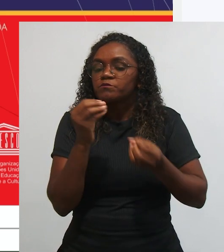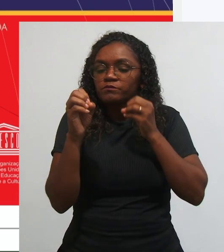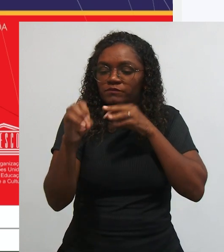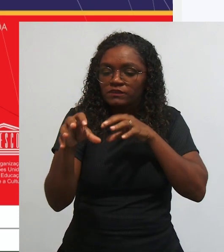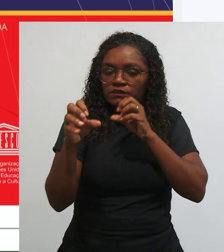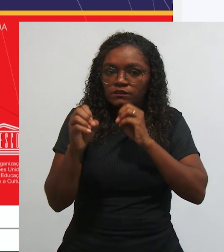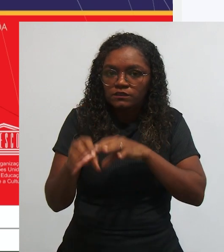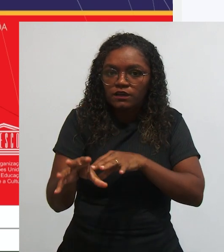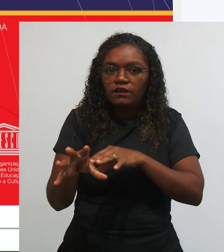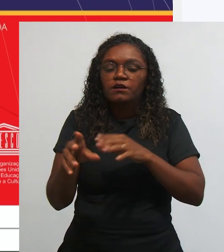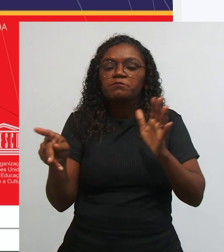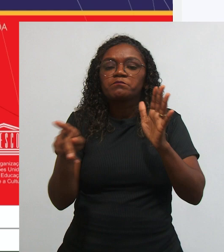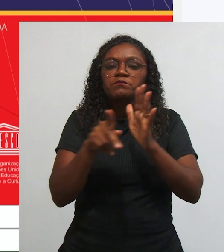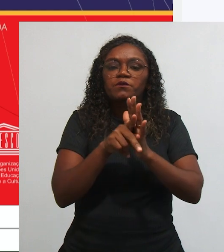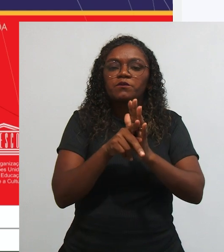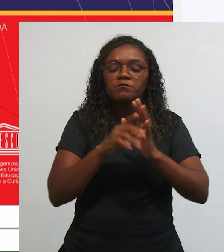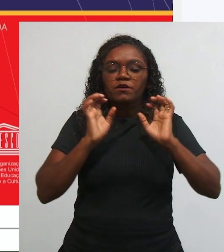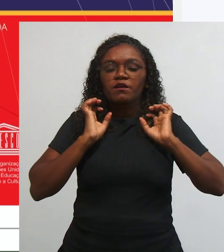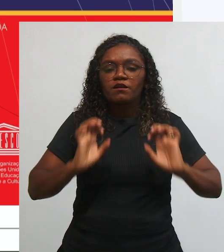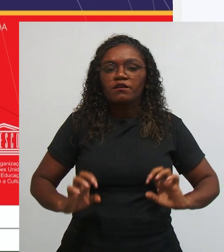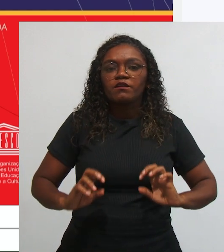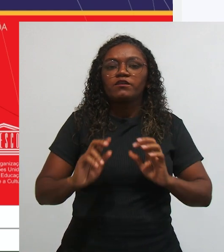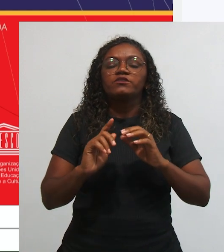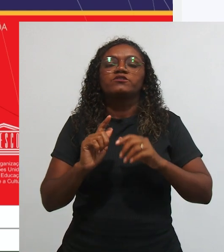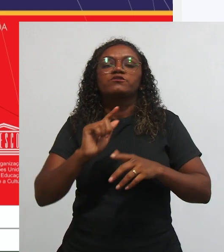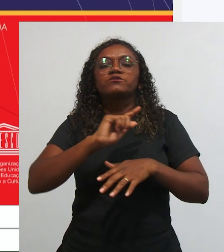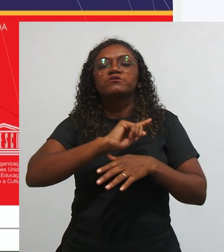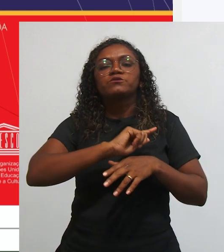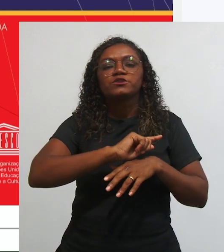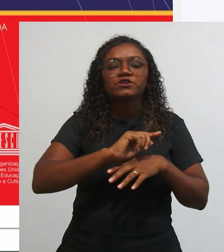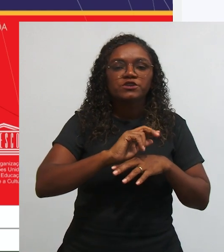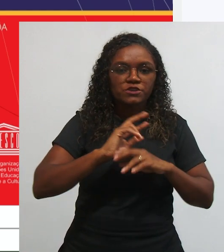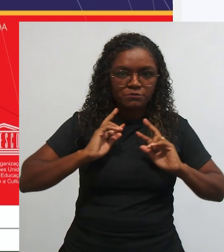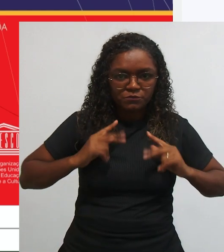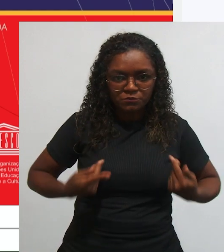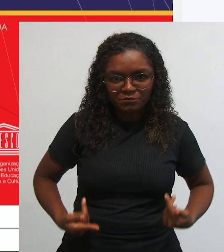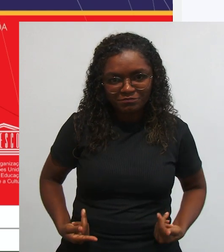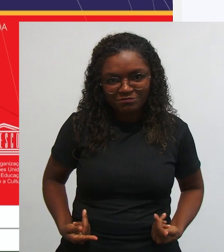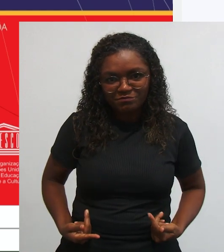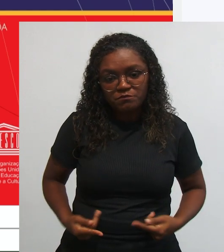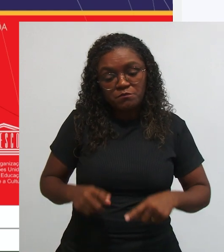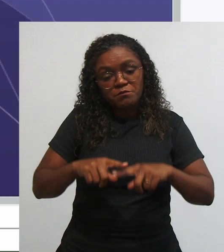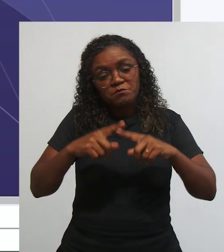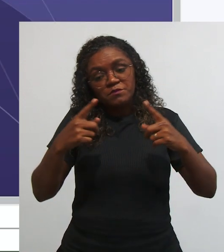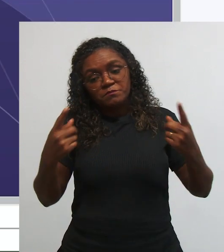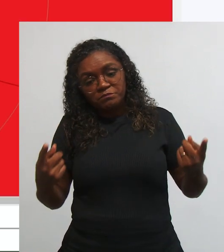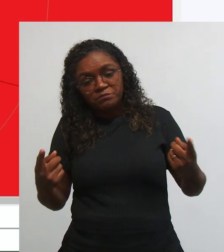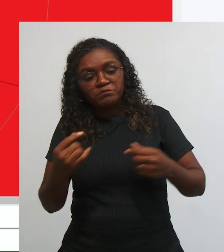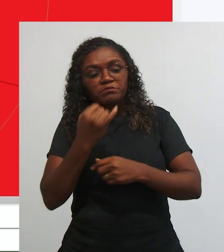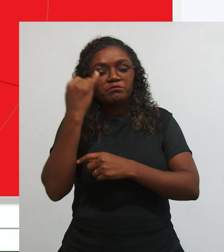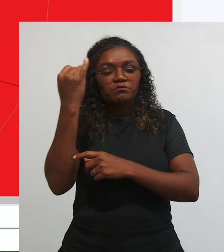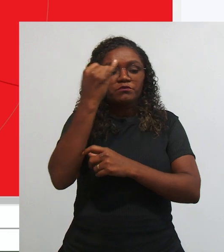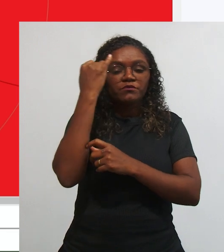partir da ética do gênero humano. É um livro fabuloso, eu sou suspeita a comentar porque, assim, é um livro que você tem que